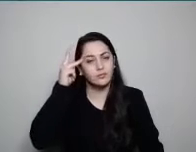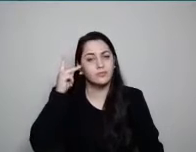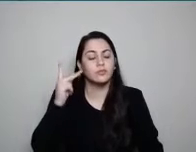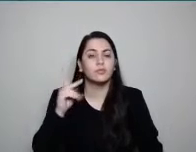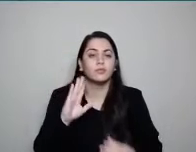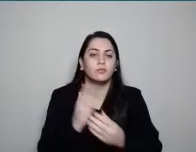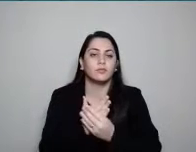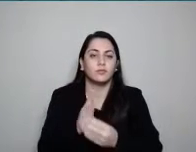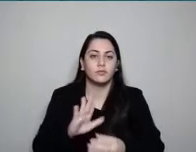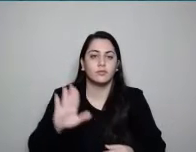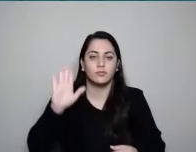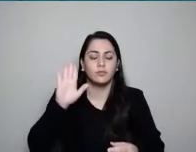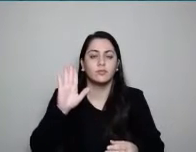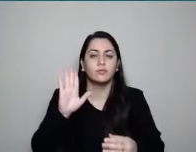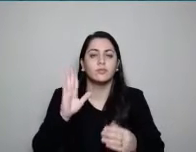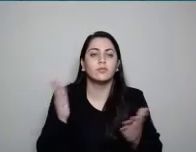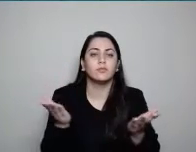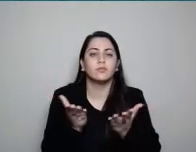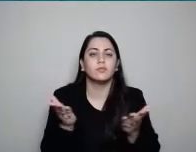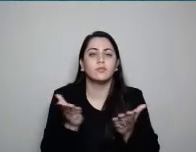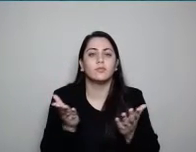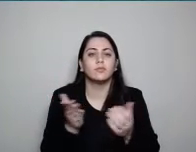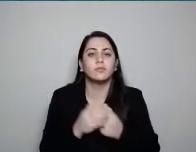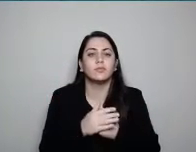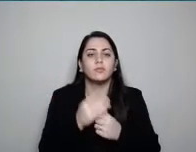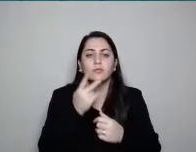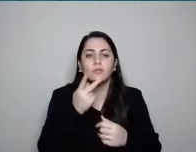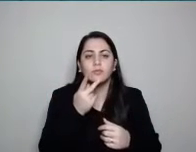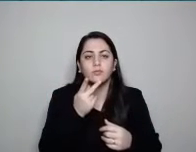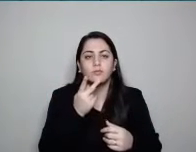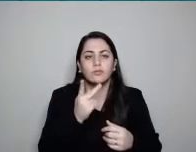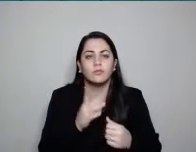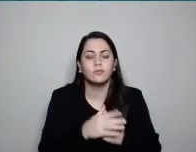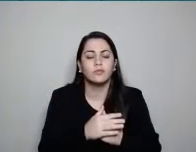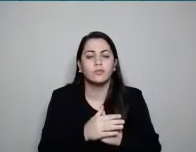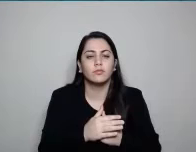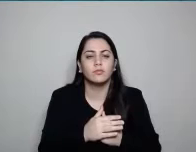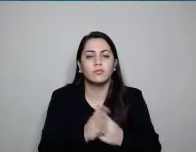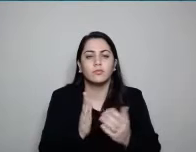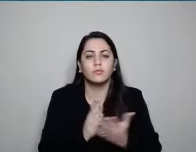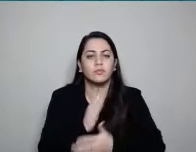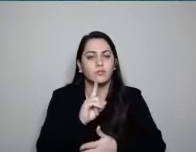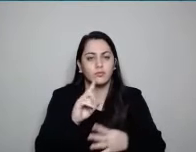Aqui o voto é conhecendo e julgando desprovido o recurso. Nós temos voto relator, a unanimidade.